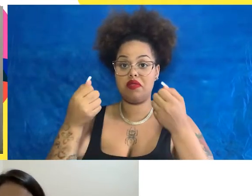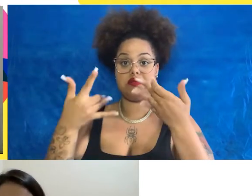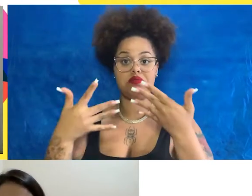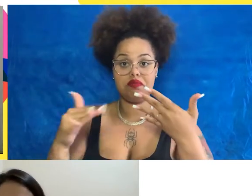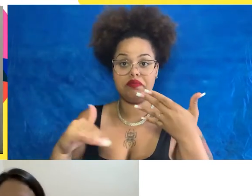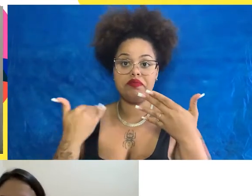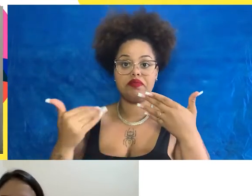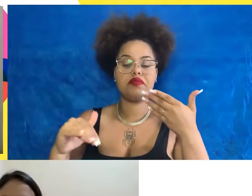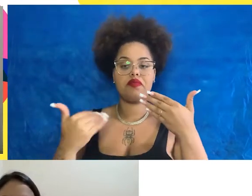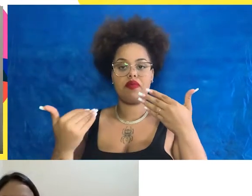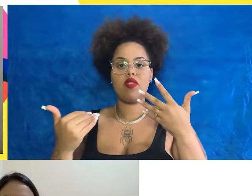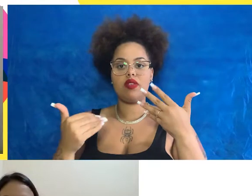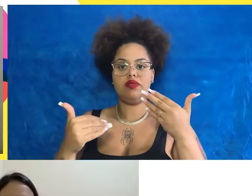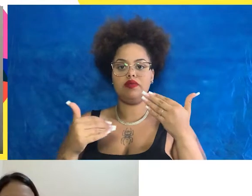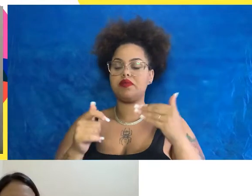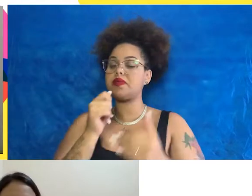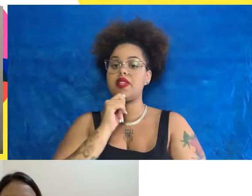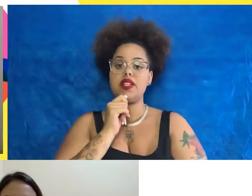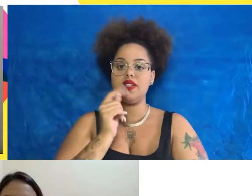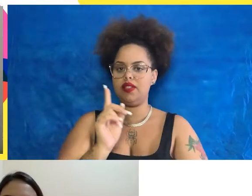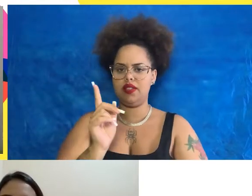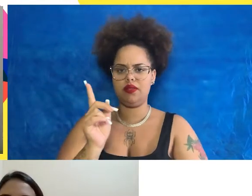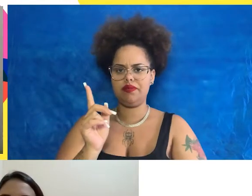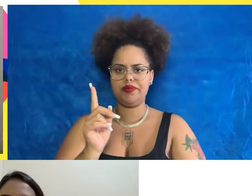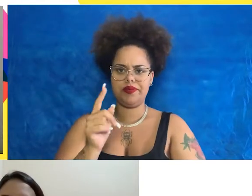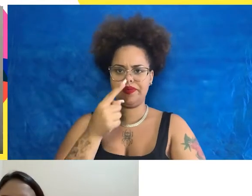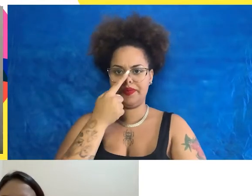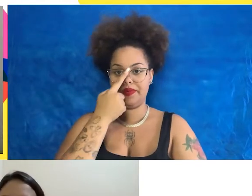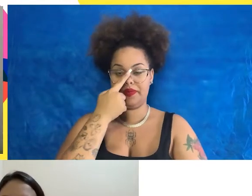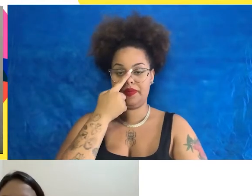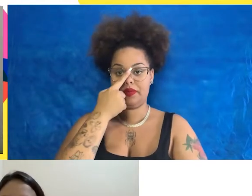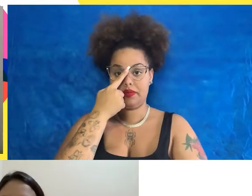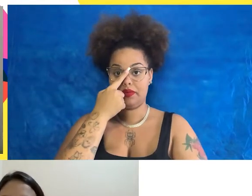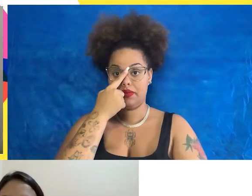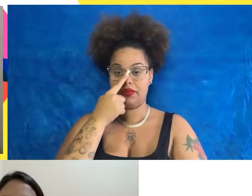comentário. Ainda não.